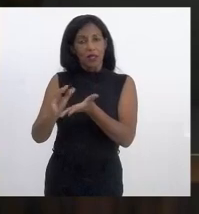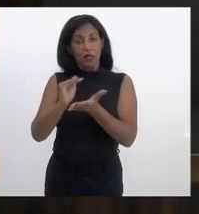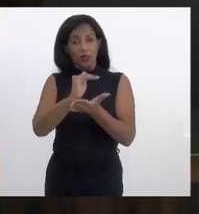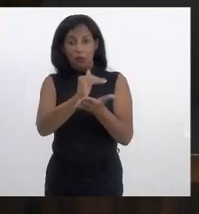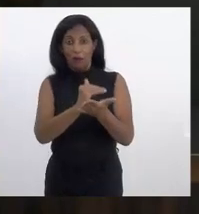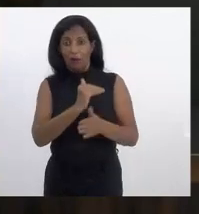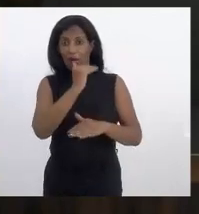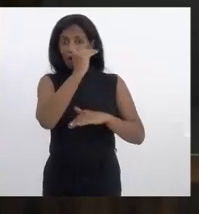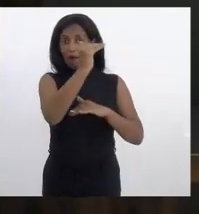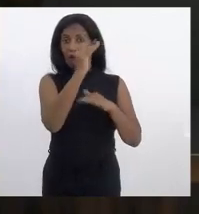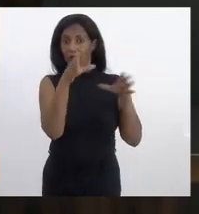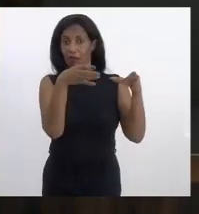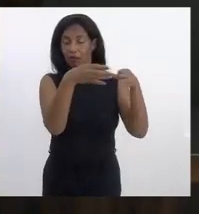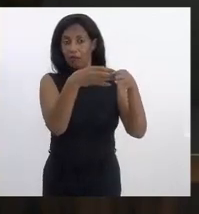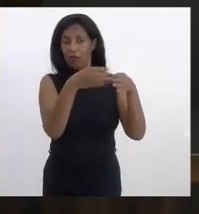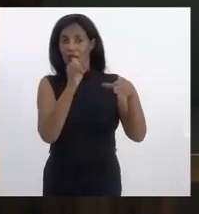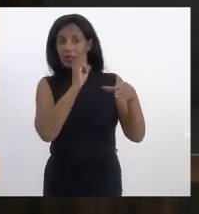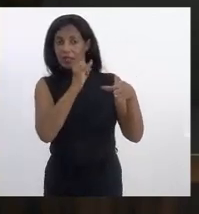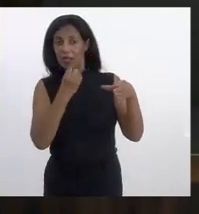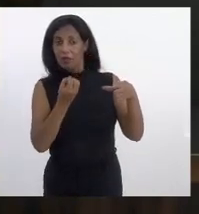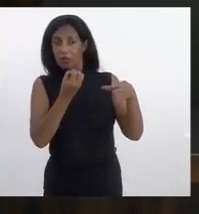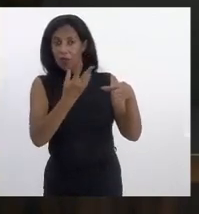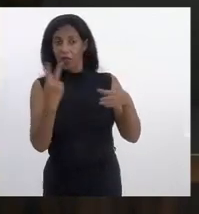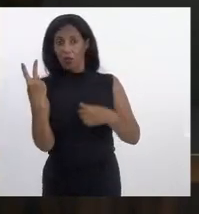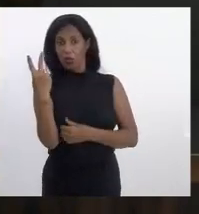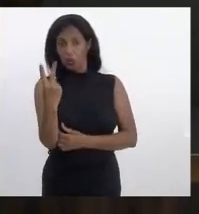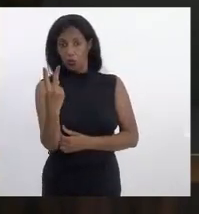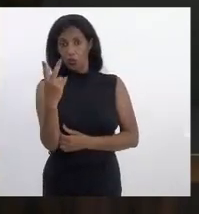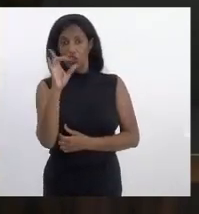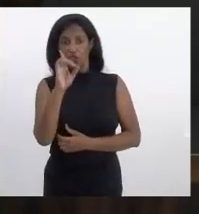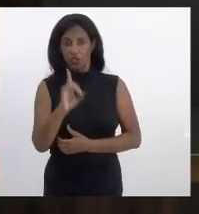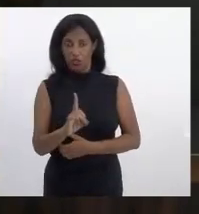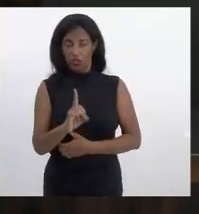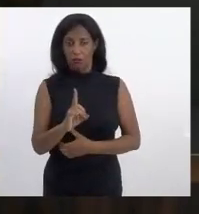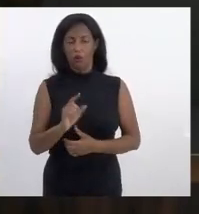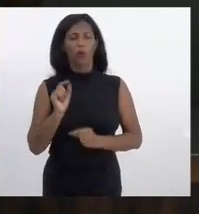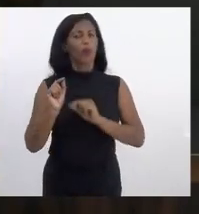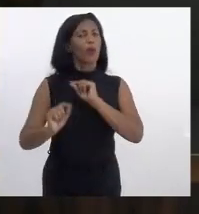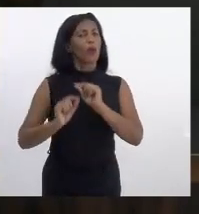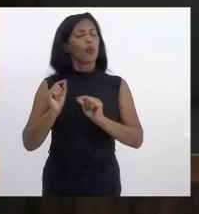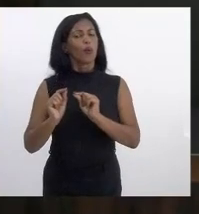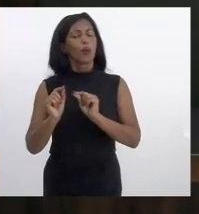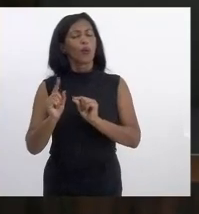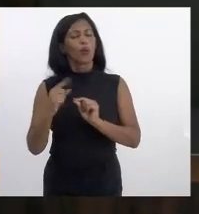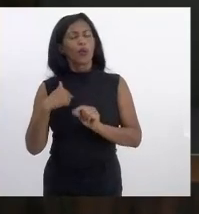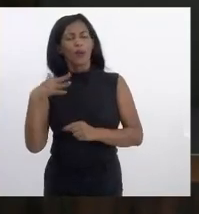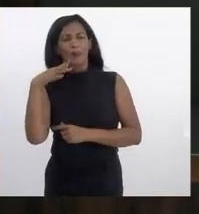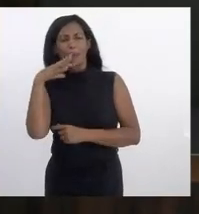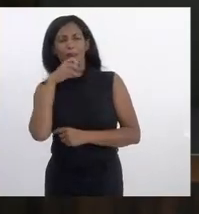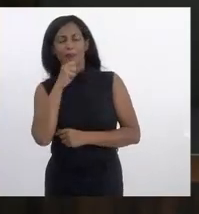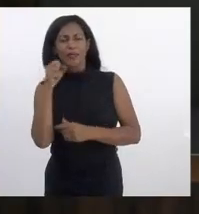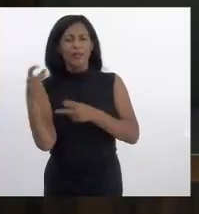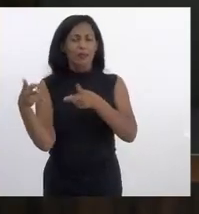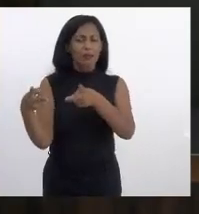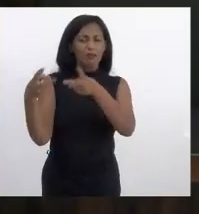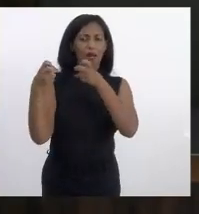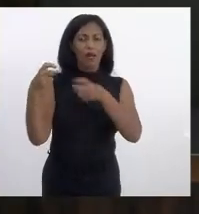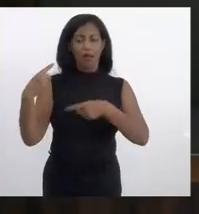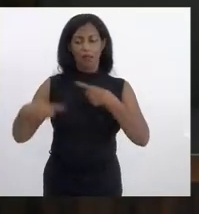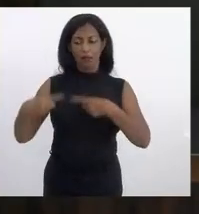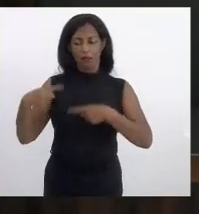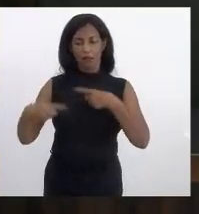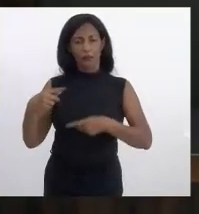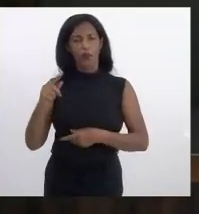categoria se a ela fosse dado os dois direitos então o que que pelo que eu já prestei atenção ainda estamos